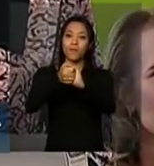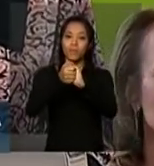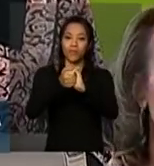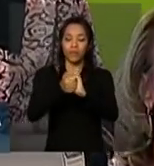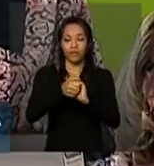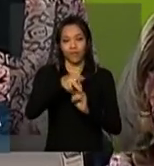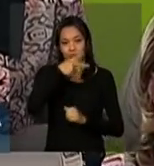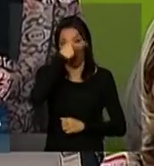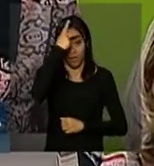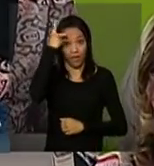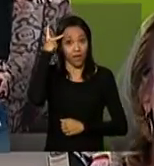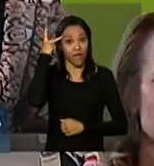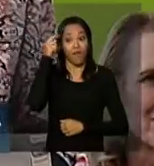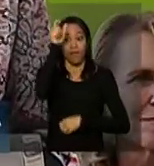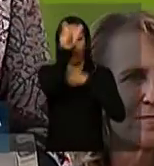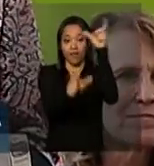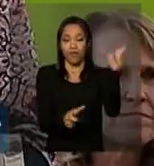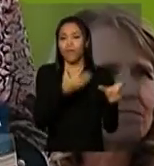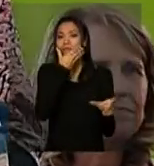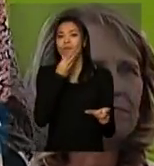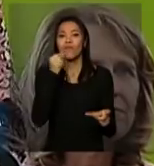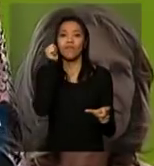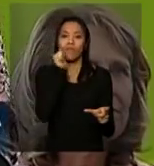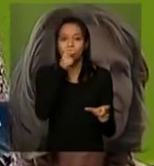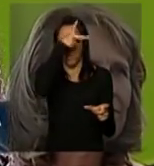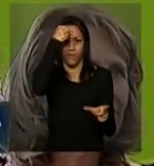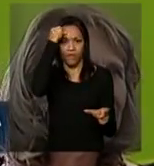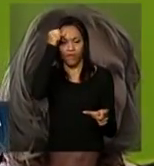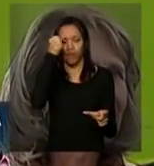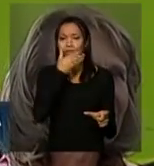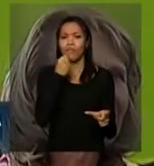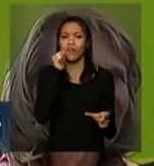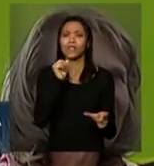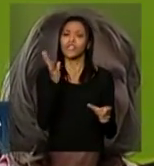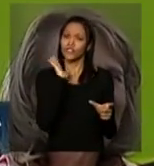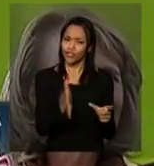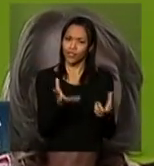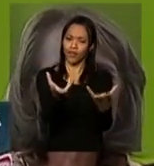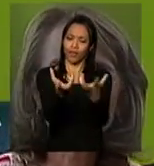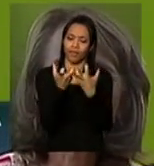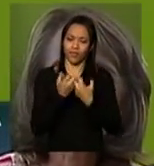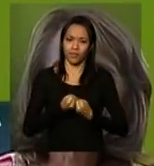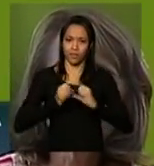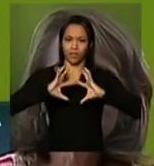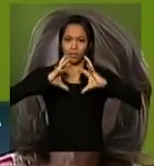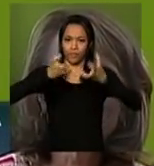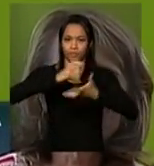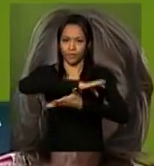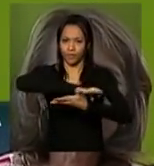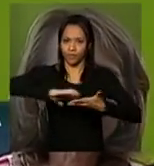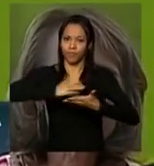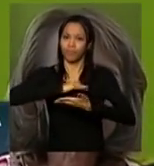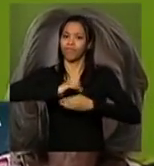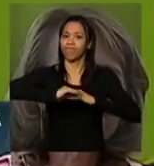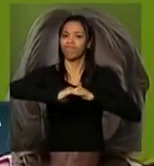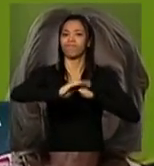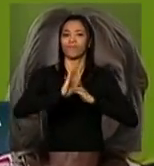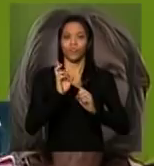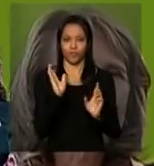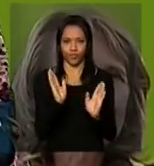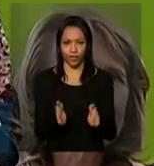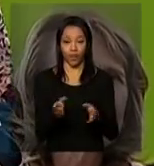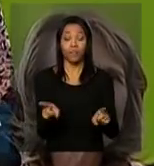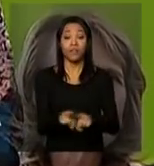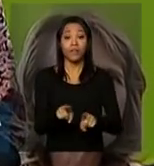prefeitos e as prefeitas que receberam suas máquinas e também aos